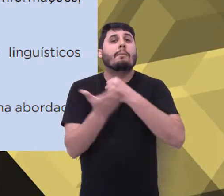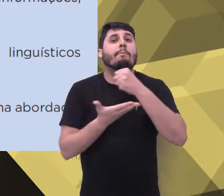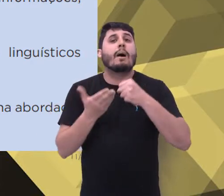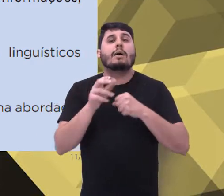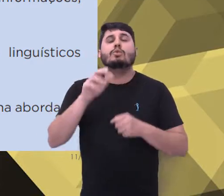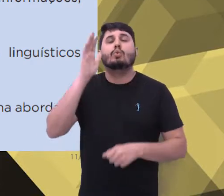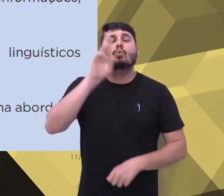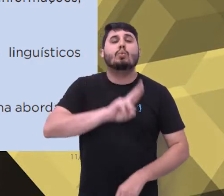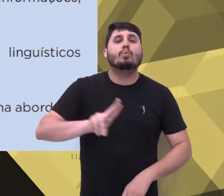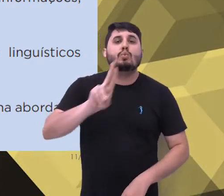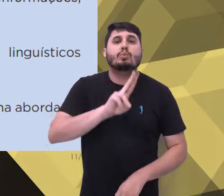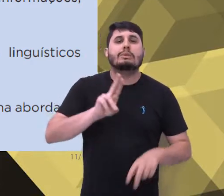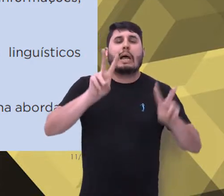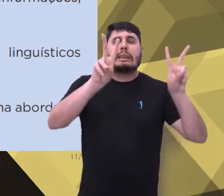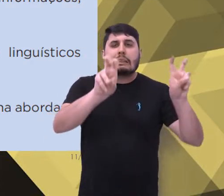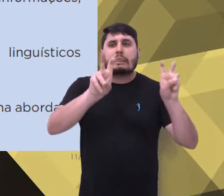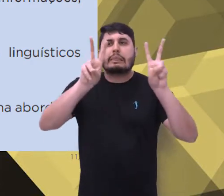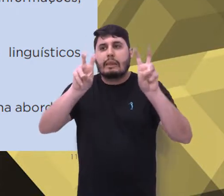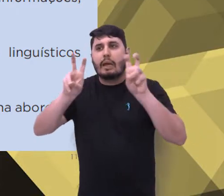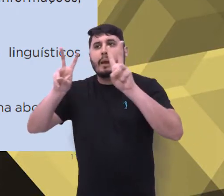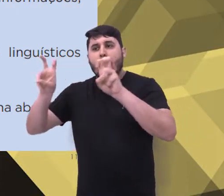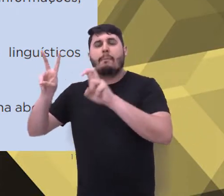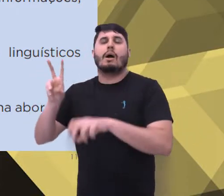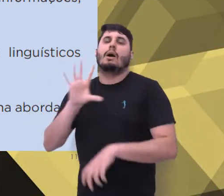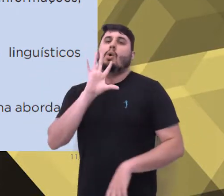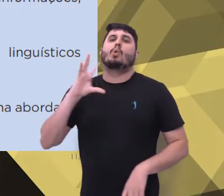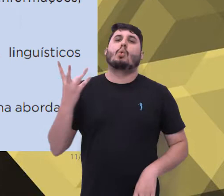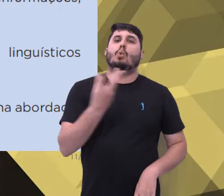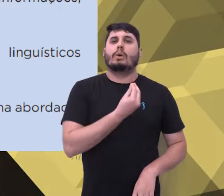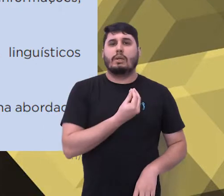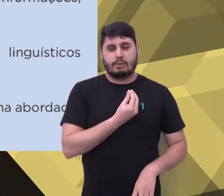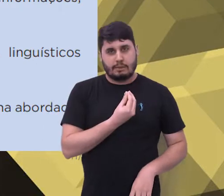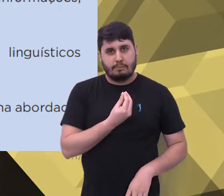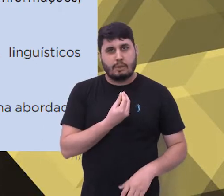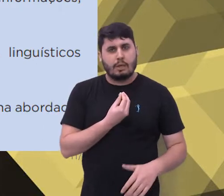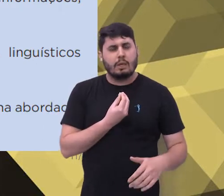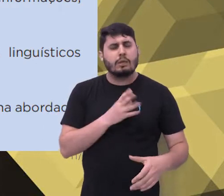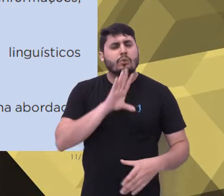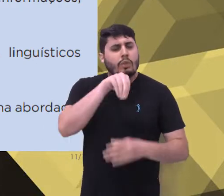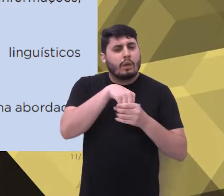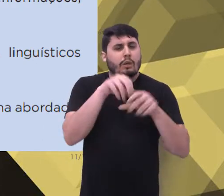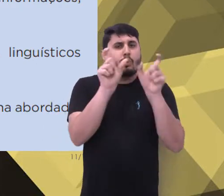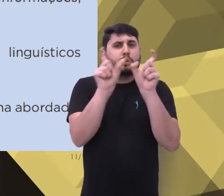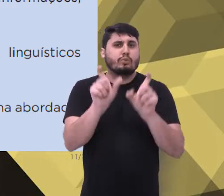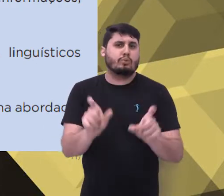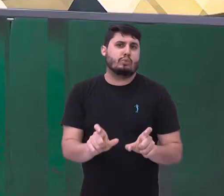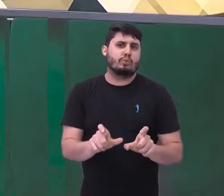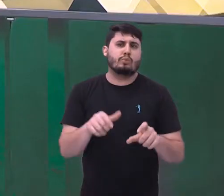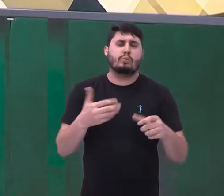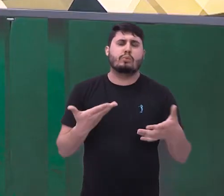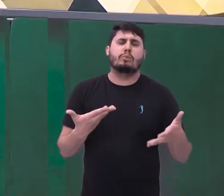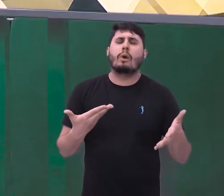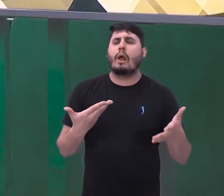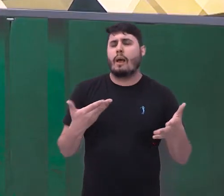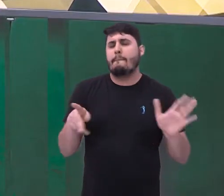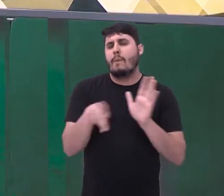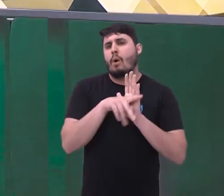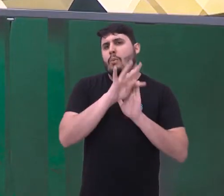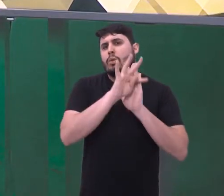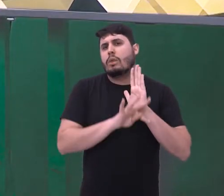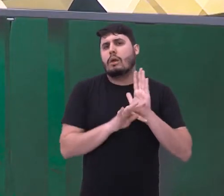seguinte, usar as várias áreas do conhecimento para desenvolver o tema dentro dos limites estruturais. Quais são os